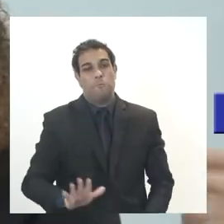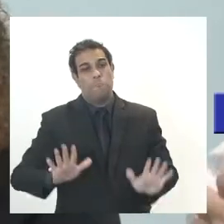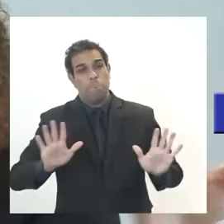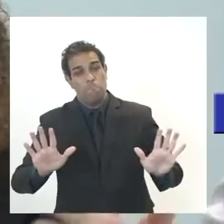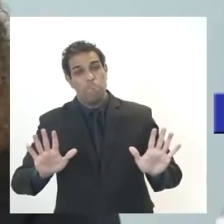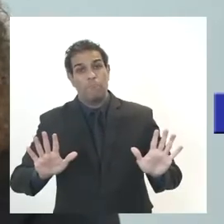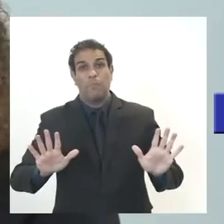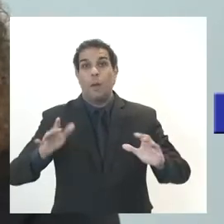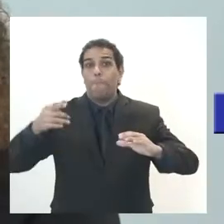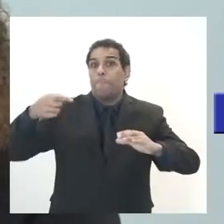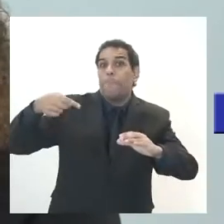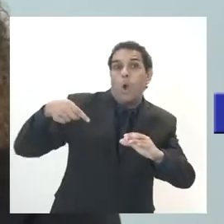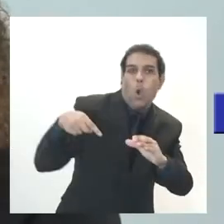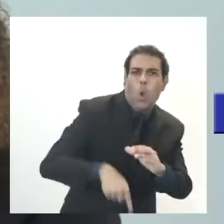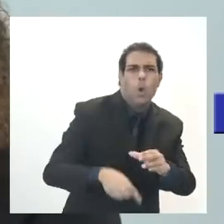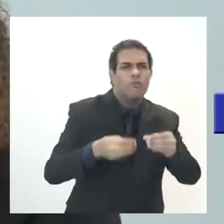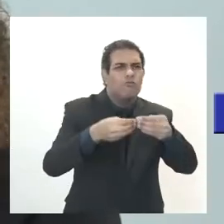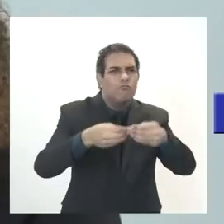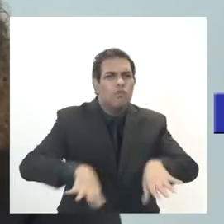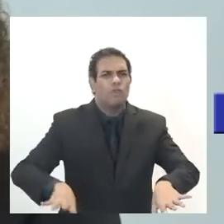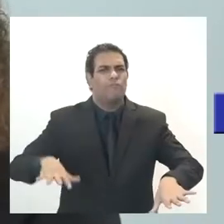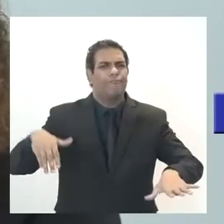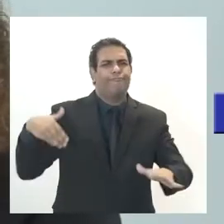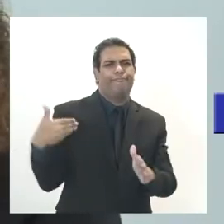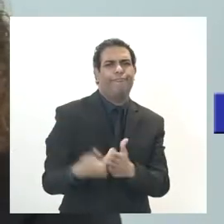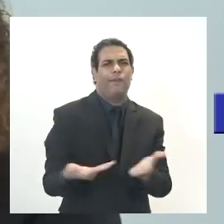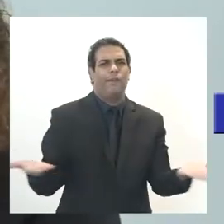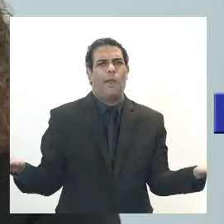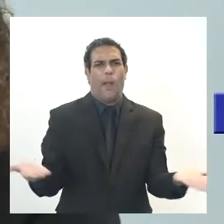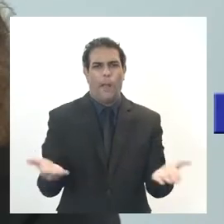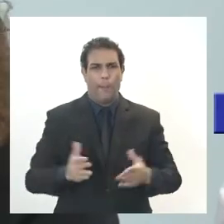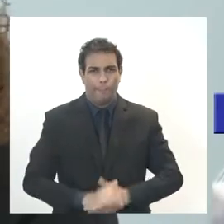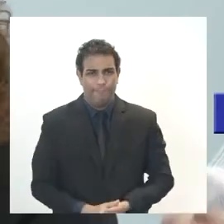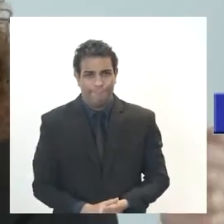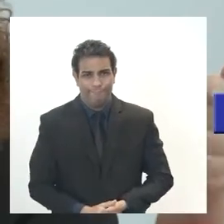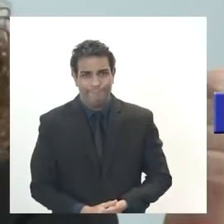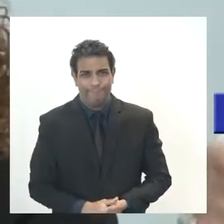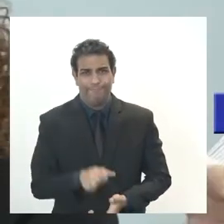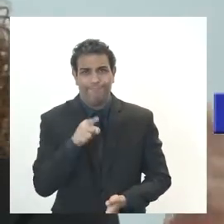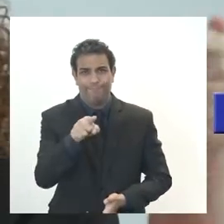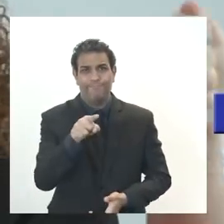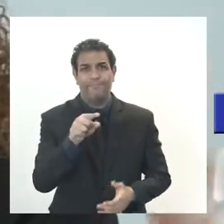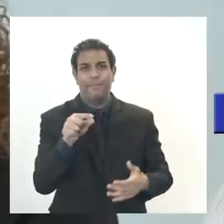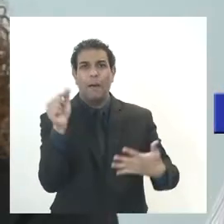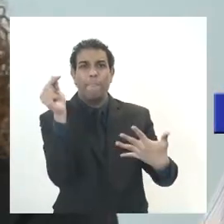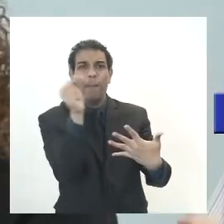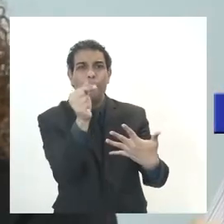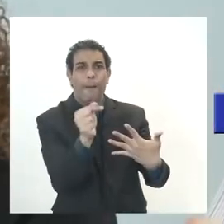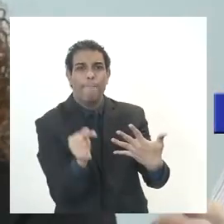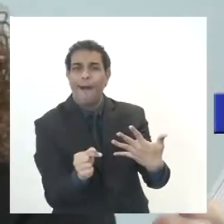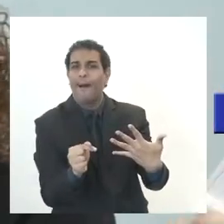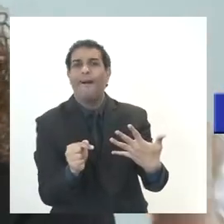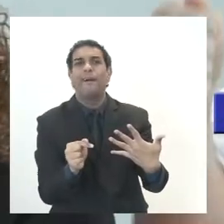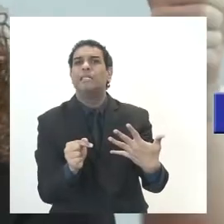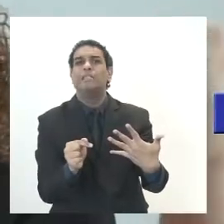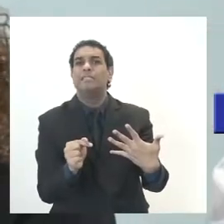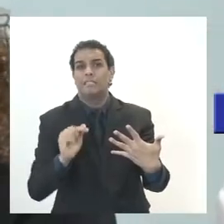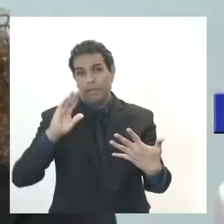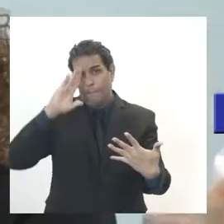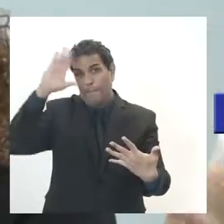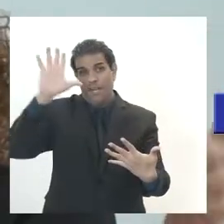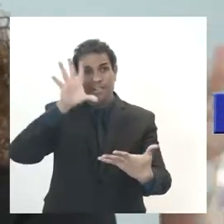o mais profundo de todos os realizados até agora porque ele pega pontos centrais da